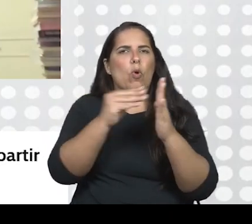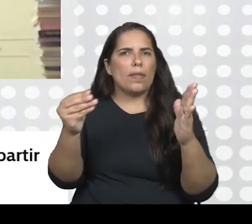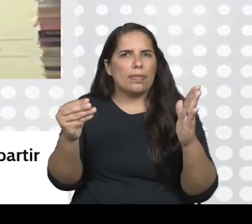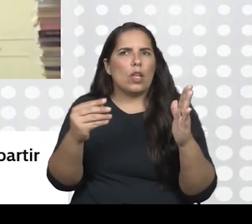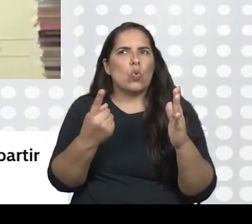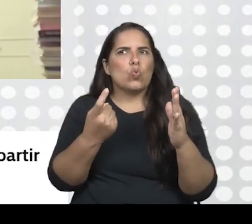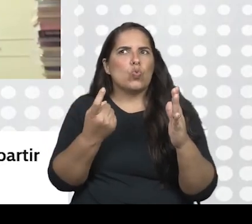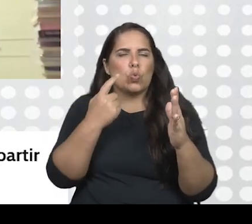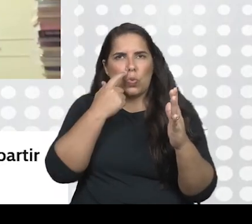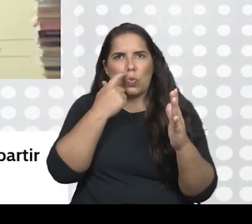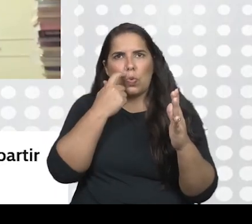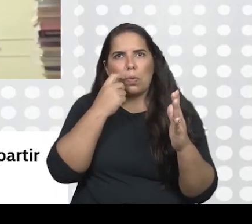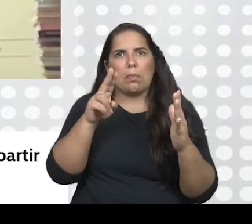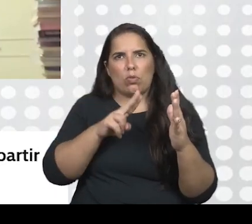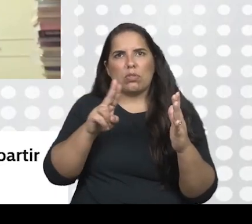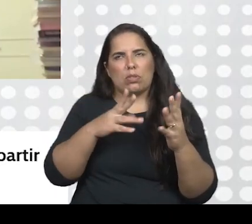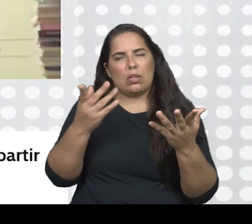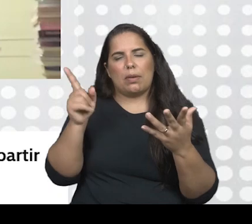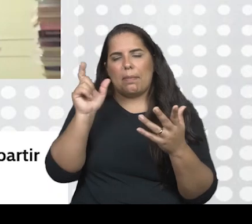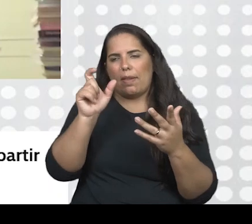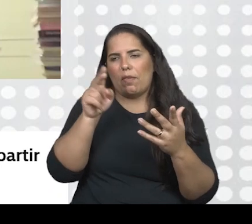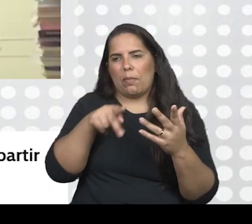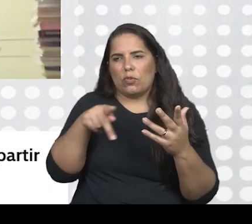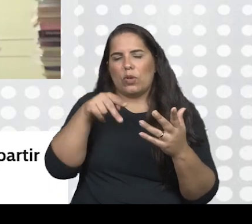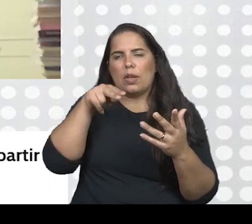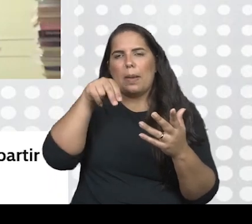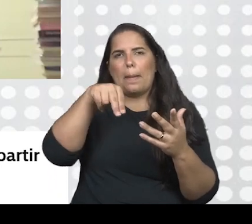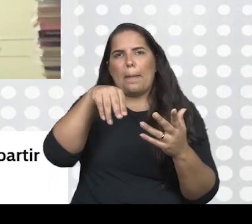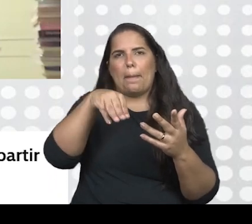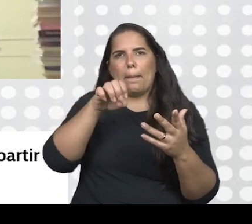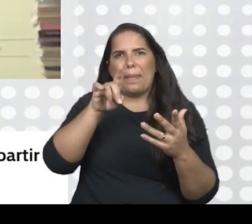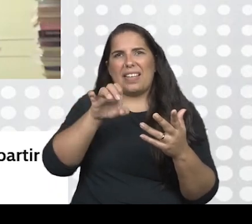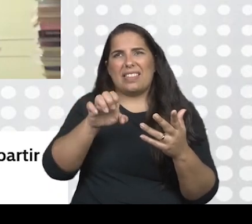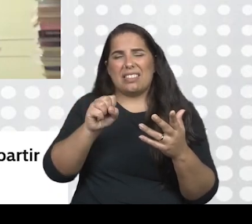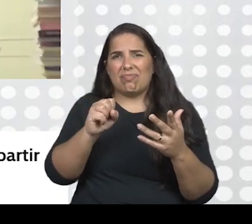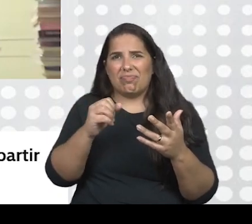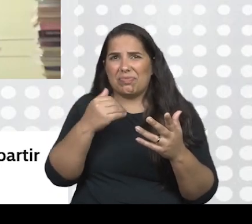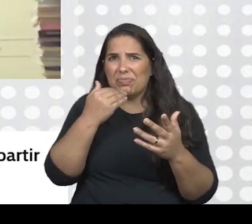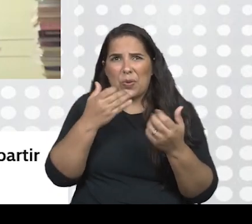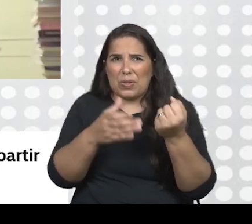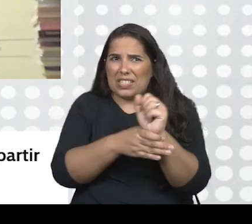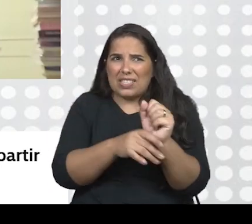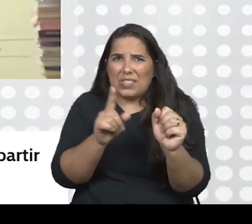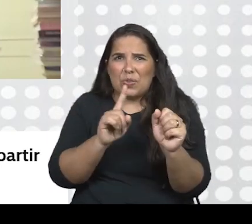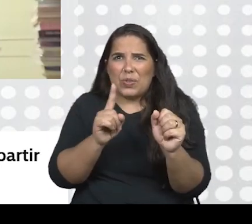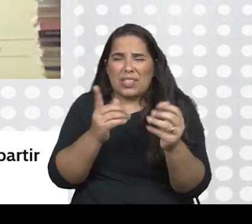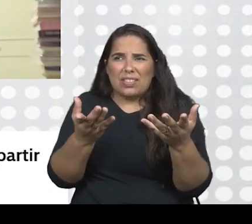tamanho único, para usar aqui as palavras da professora Mendes, não garante mais